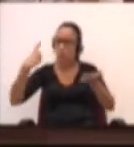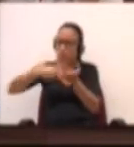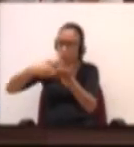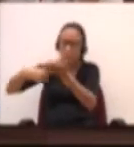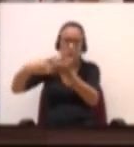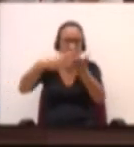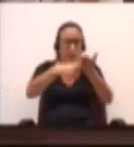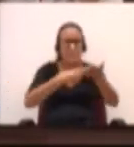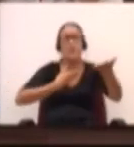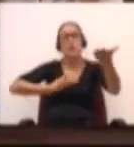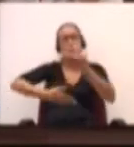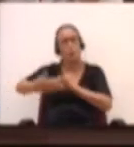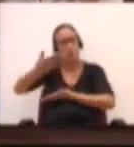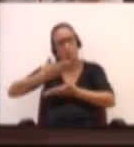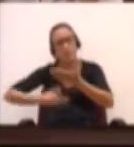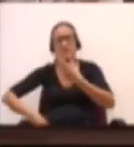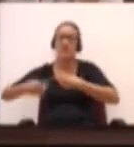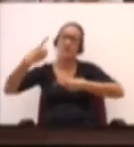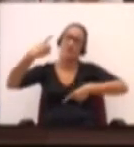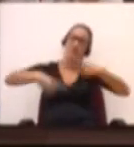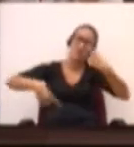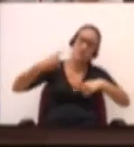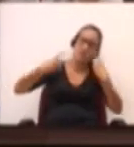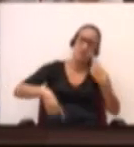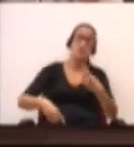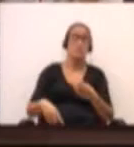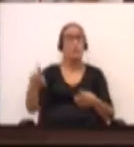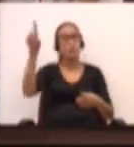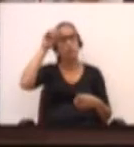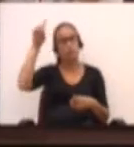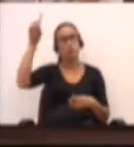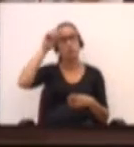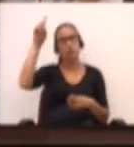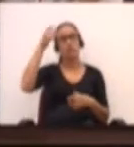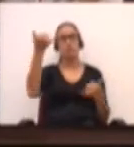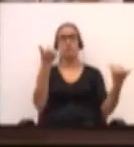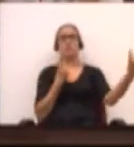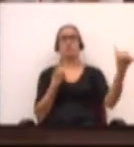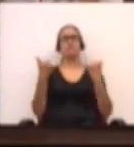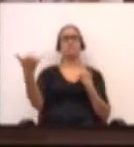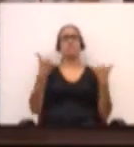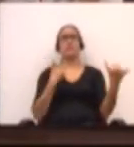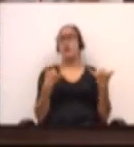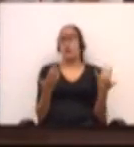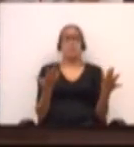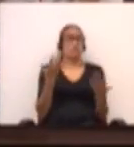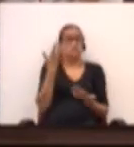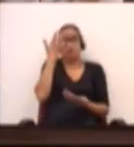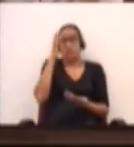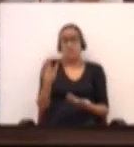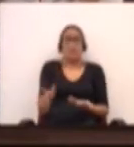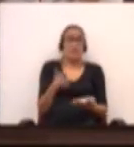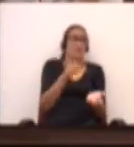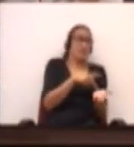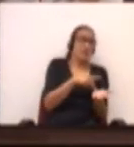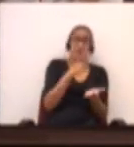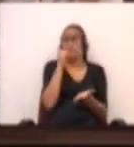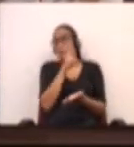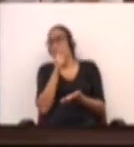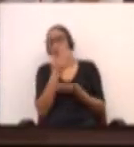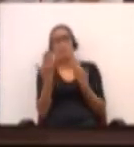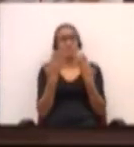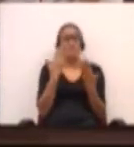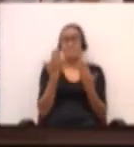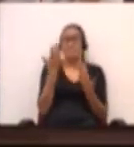Porque nós estamos recebendo diariamente informações que não sei se é verdade ou não, então a gente fica complicado. Então gostaria, quem são os membros da